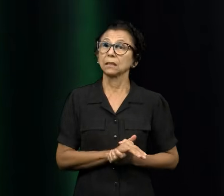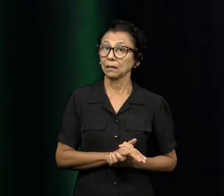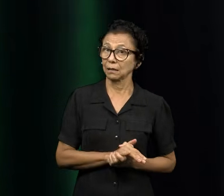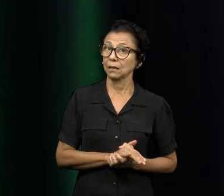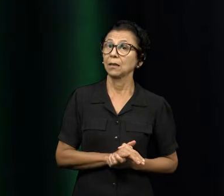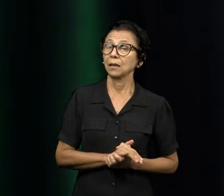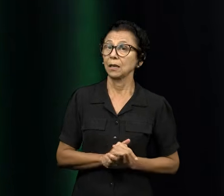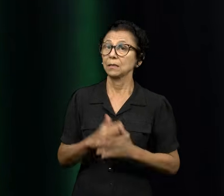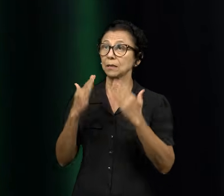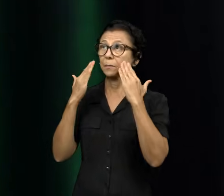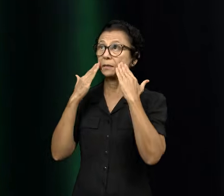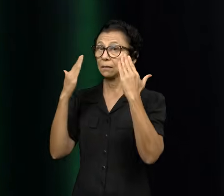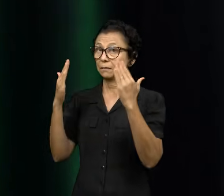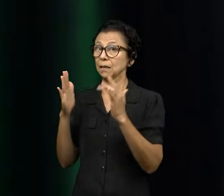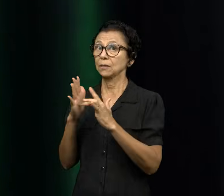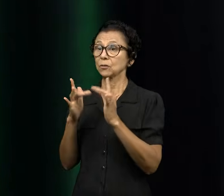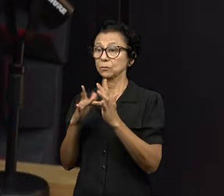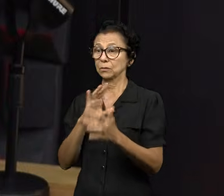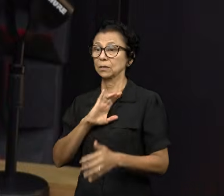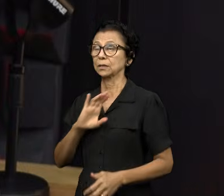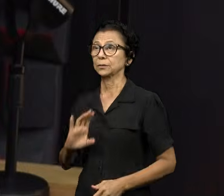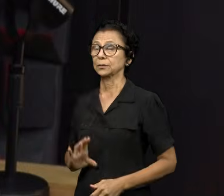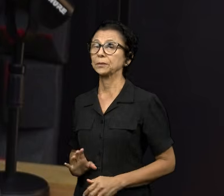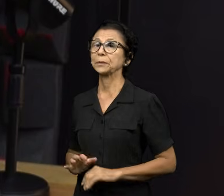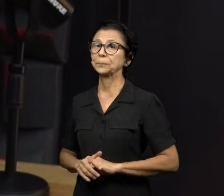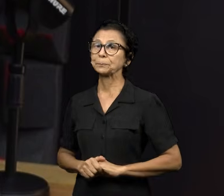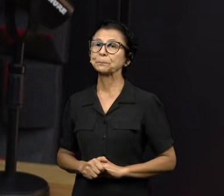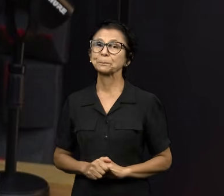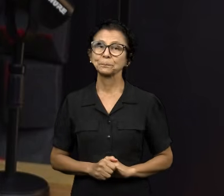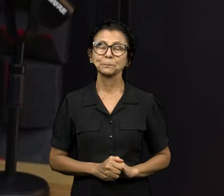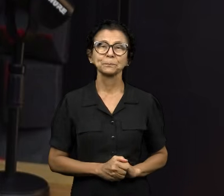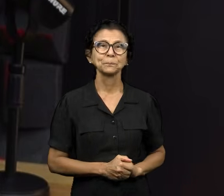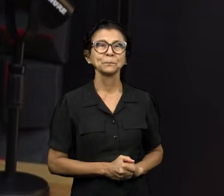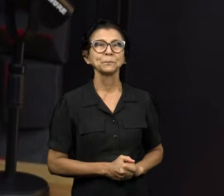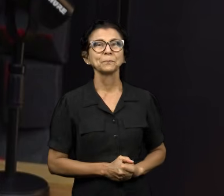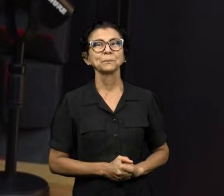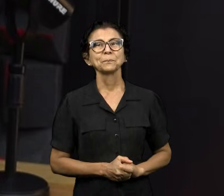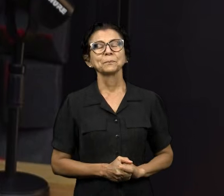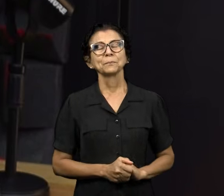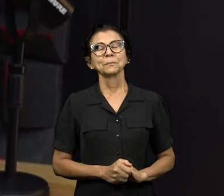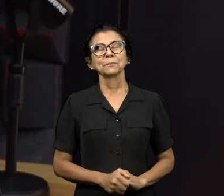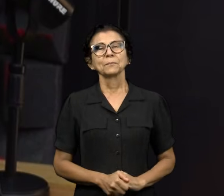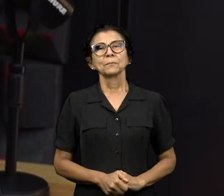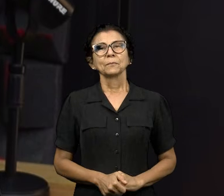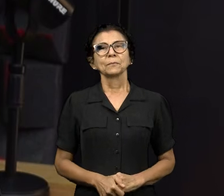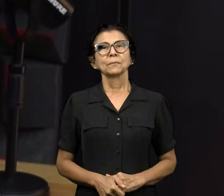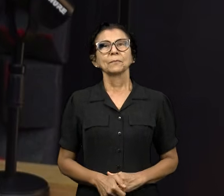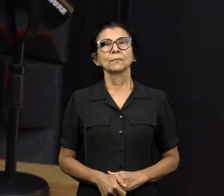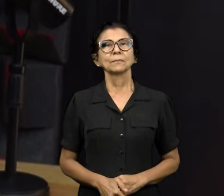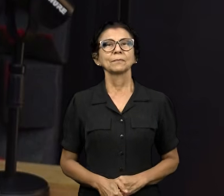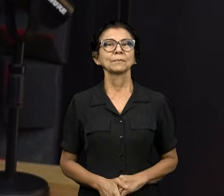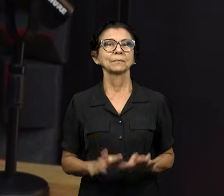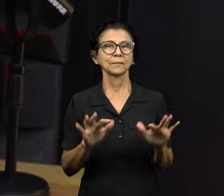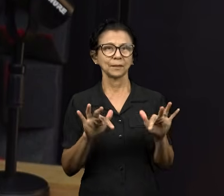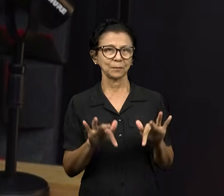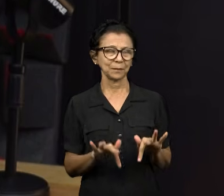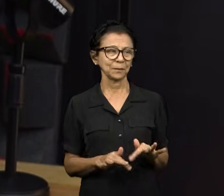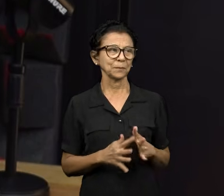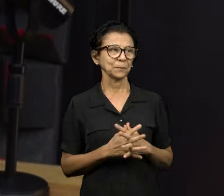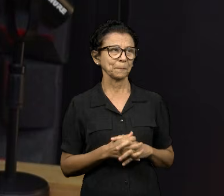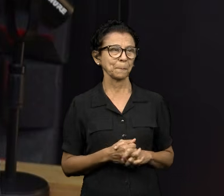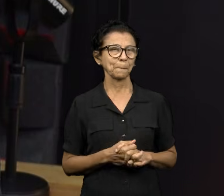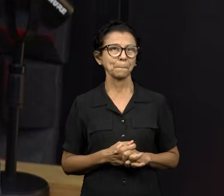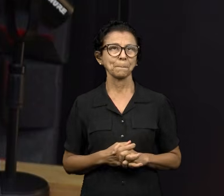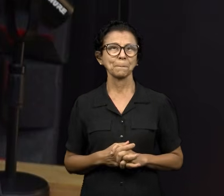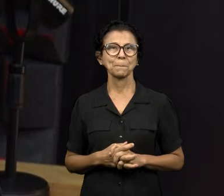que comparecer ante o tribunal de Cristo. E nós temos que ter essa experiência. Mas, pastor Roberto, nós estamos terminando esse